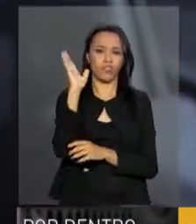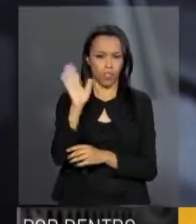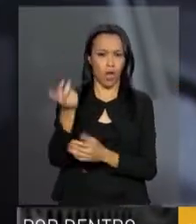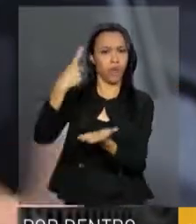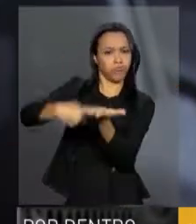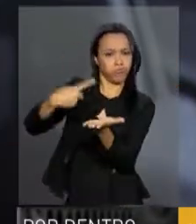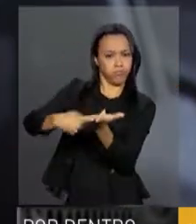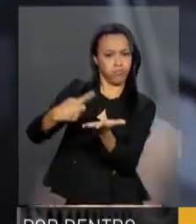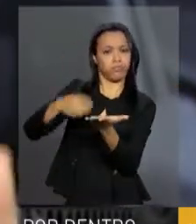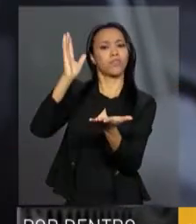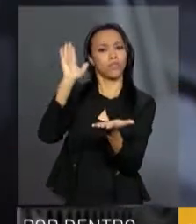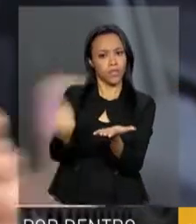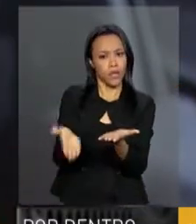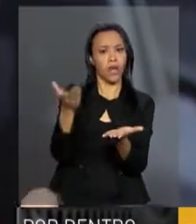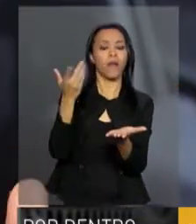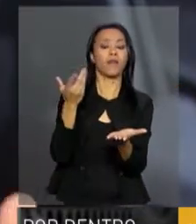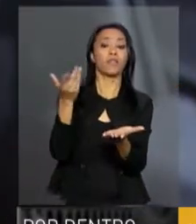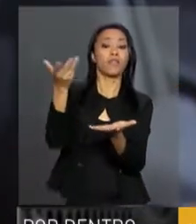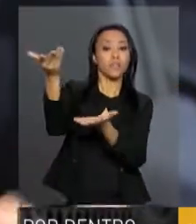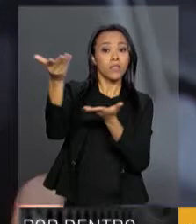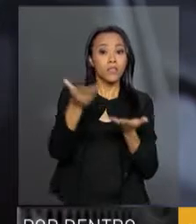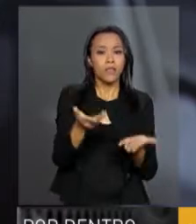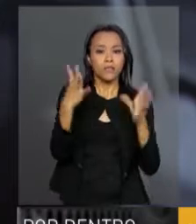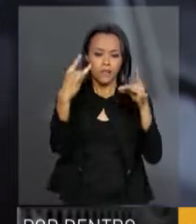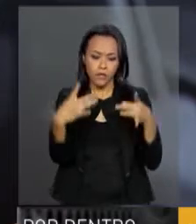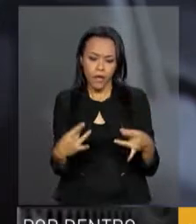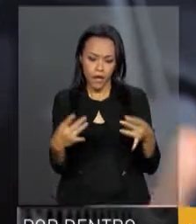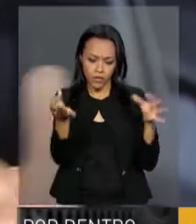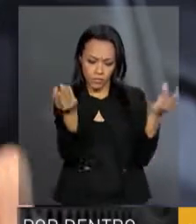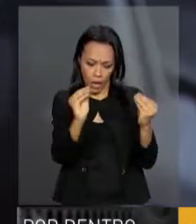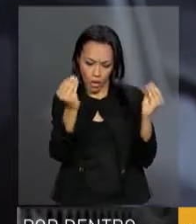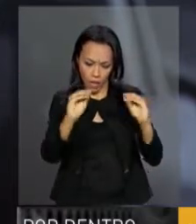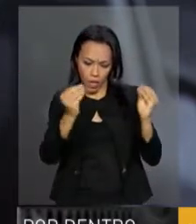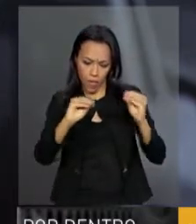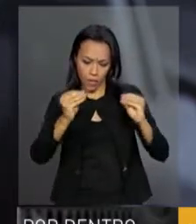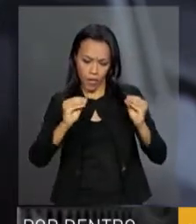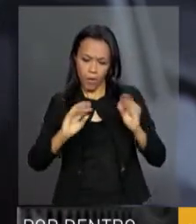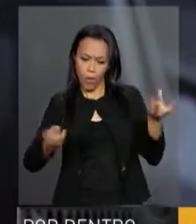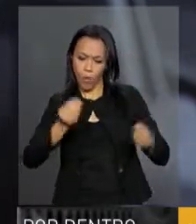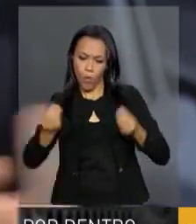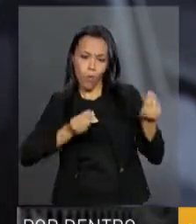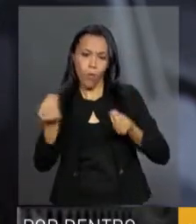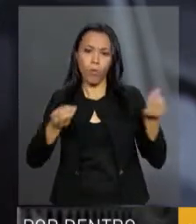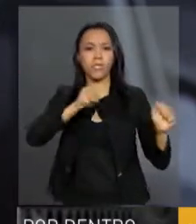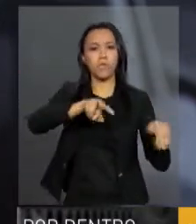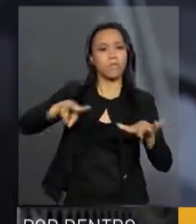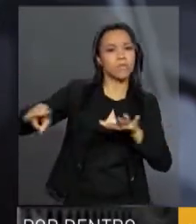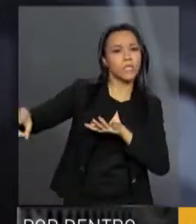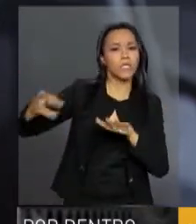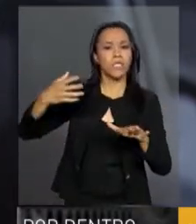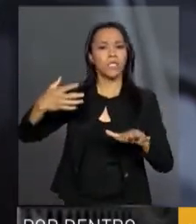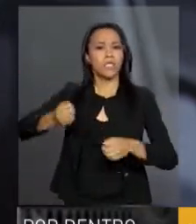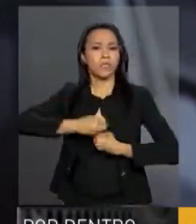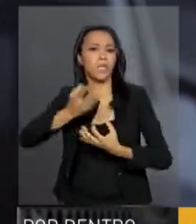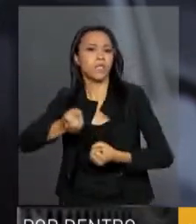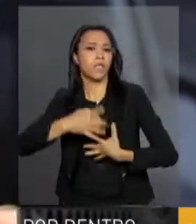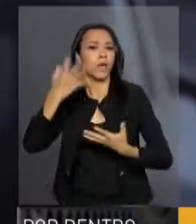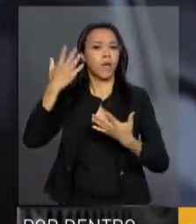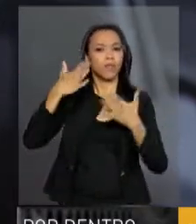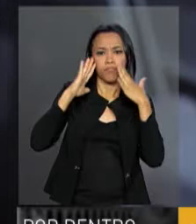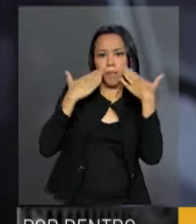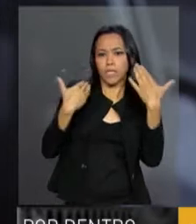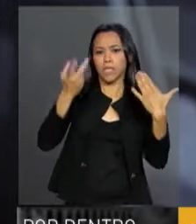acertado, já estão sendo ultimados os detalhes de quais serão os aportes de expressões culturais